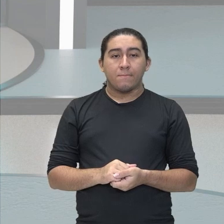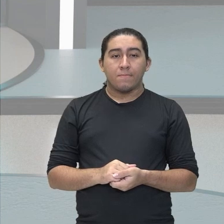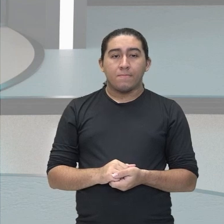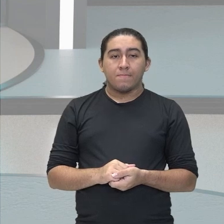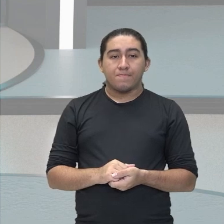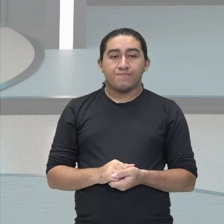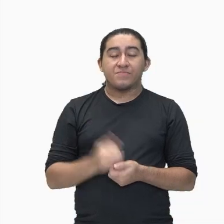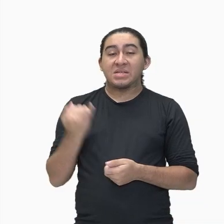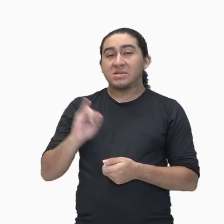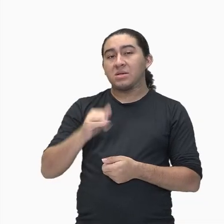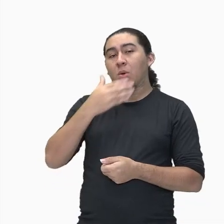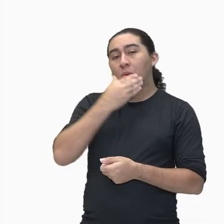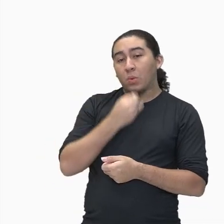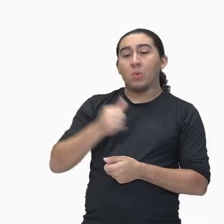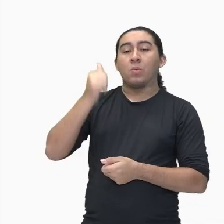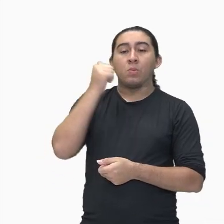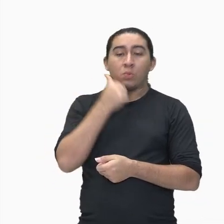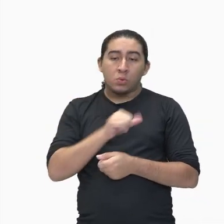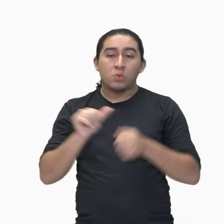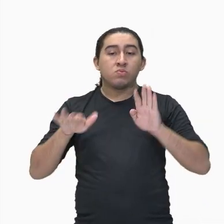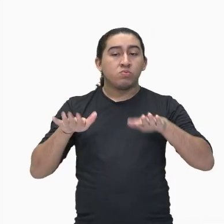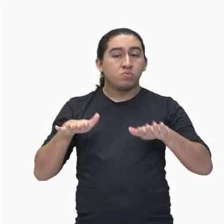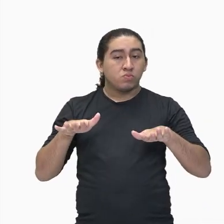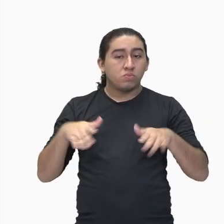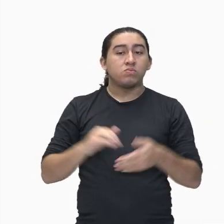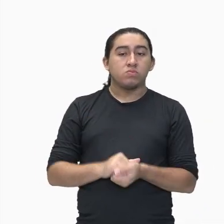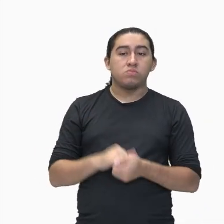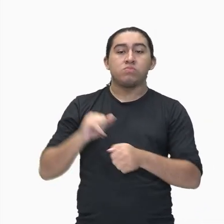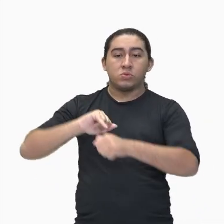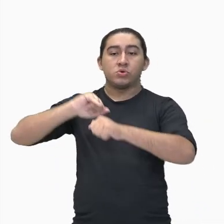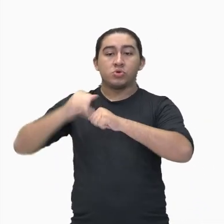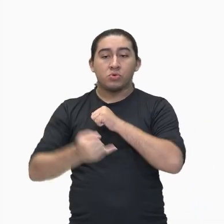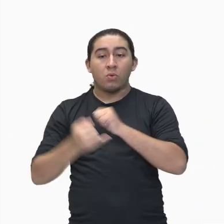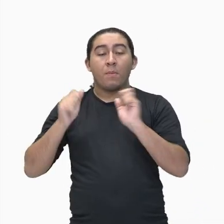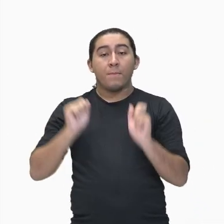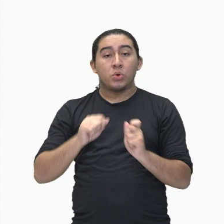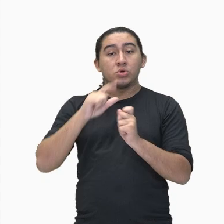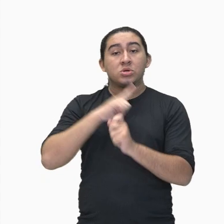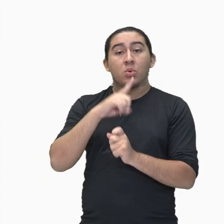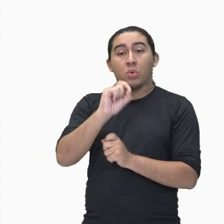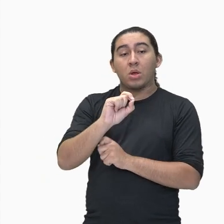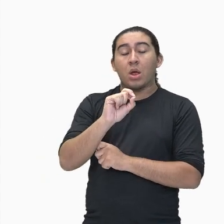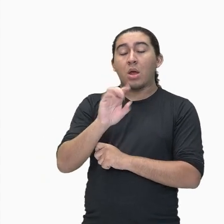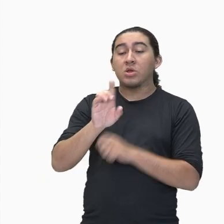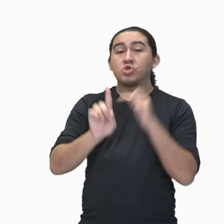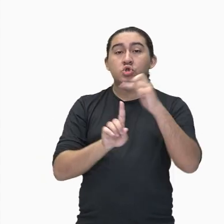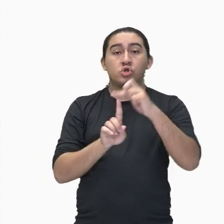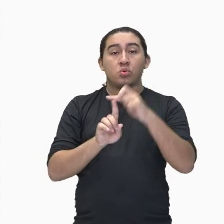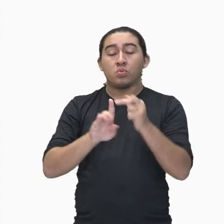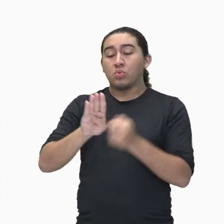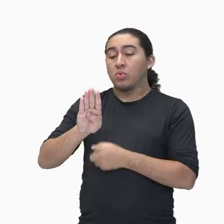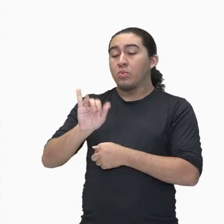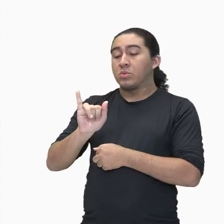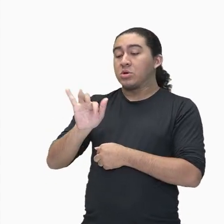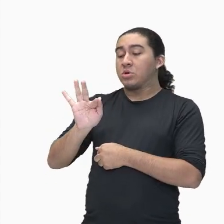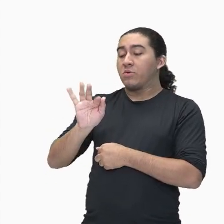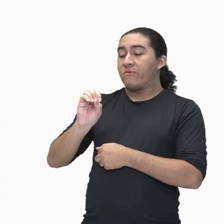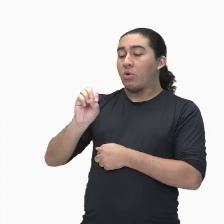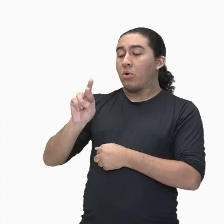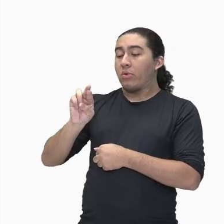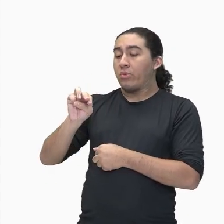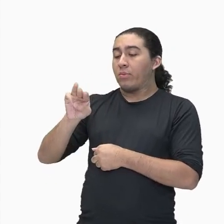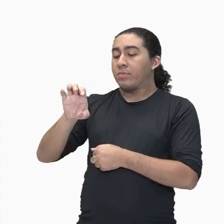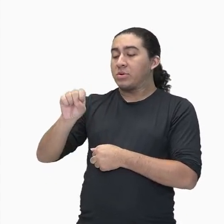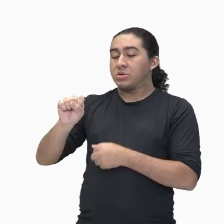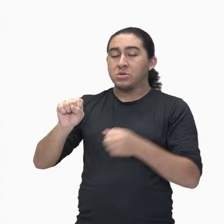gênero, os adjetivos podem ser biformes ou uniformes. Gente, olha,